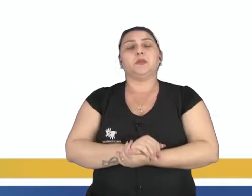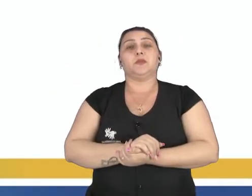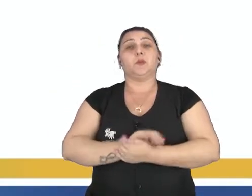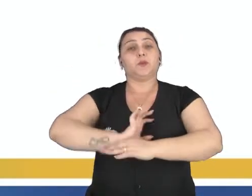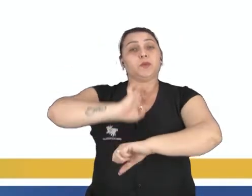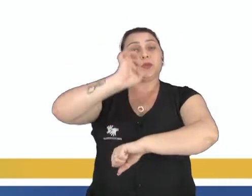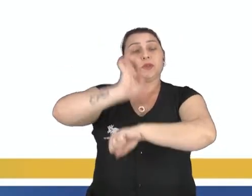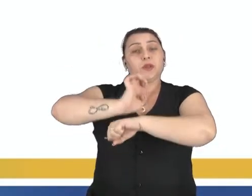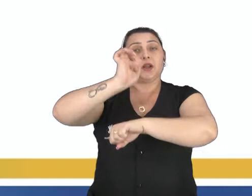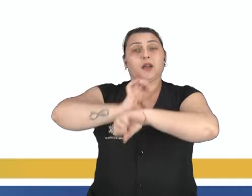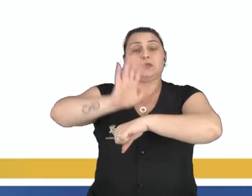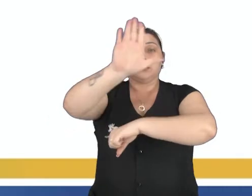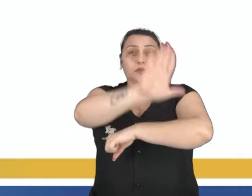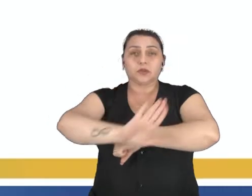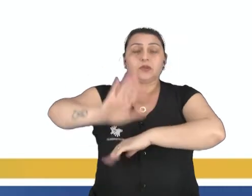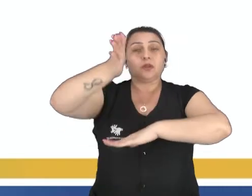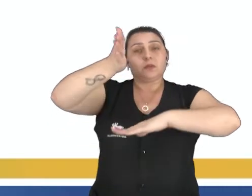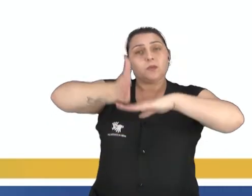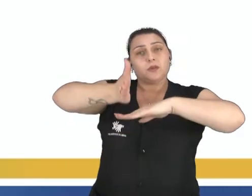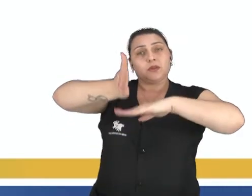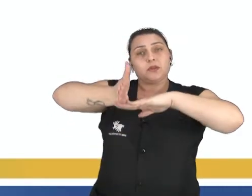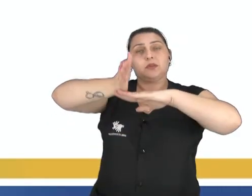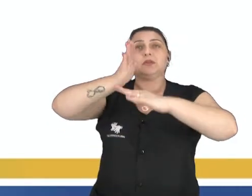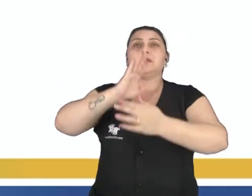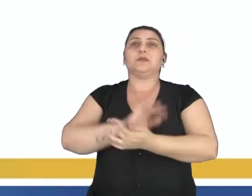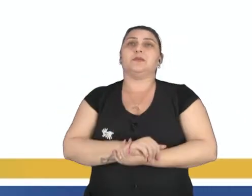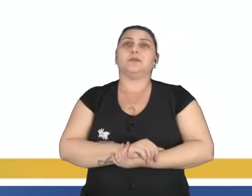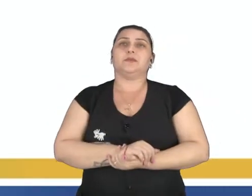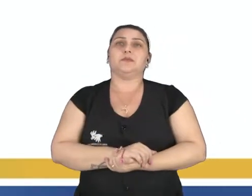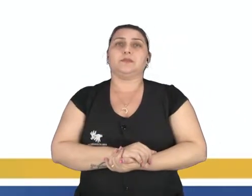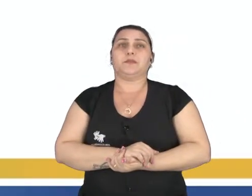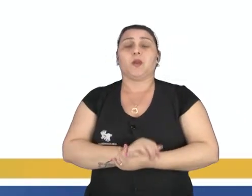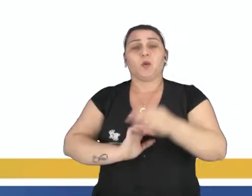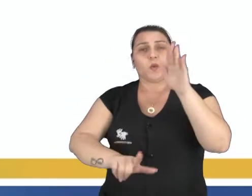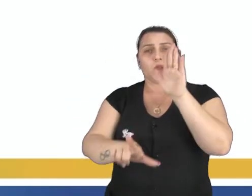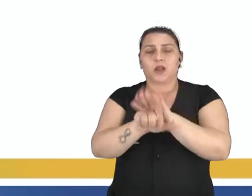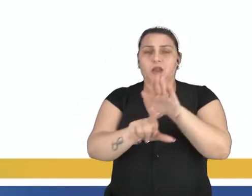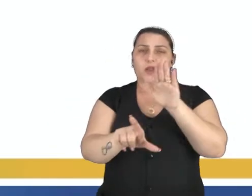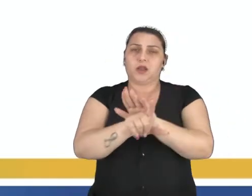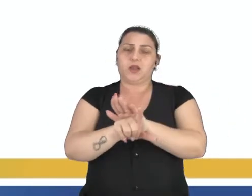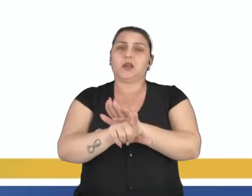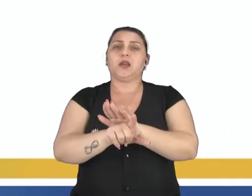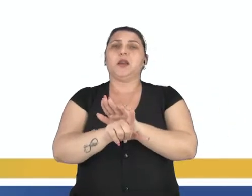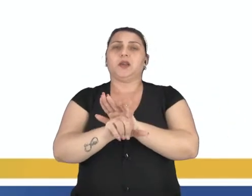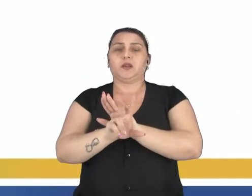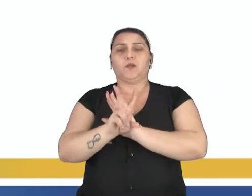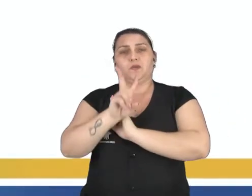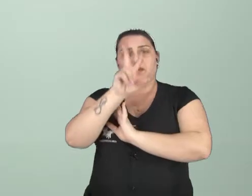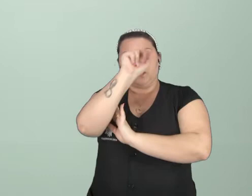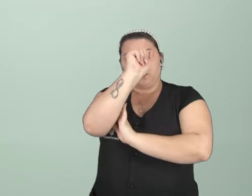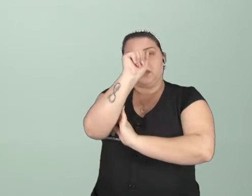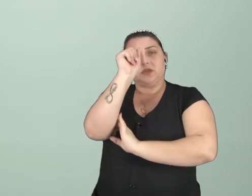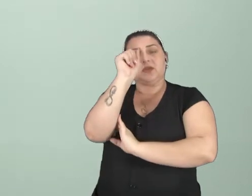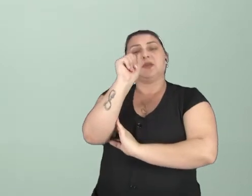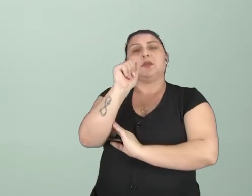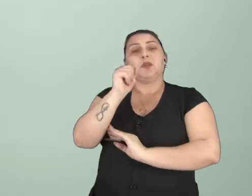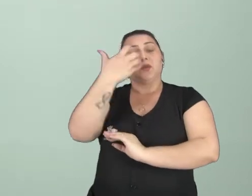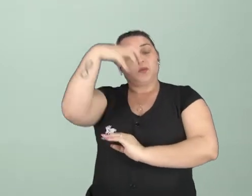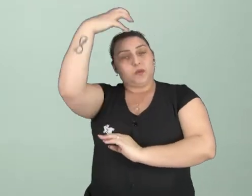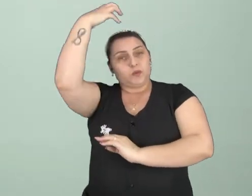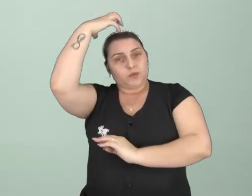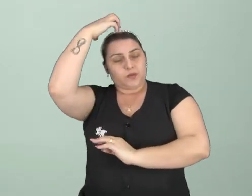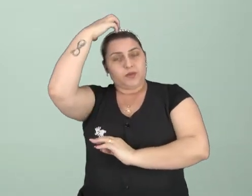um Estado Nacional Moderno, certo? A estabelecer um Estado com leis centralizadas, com poder centralizado,